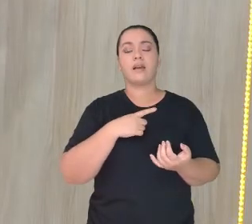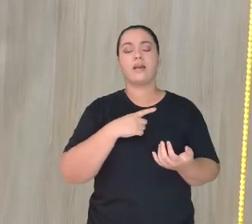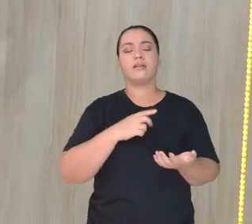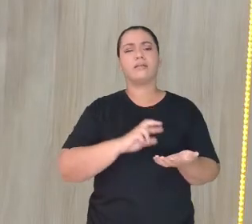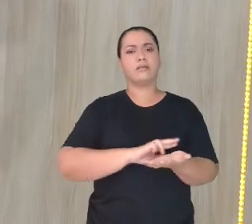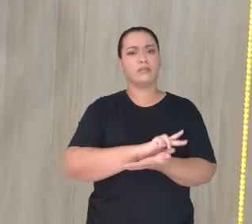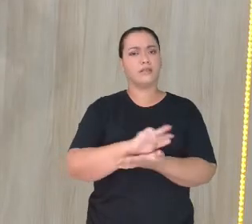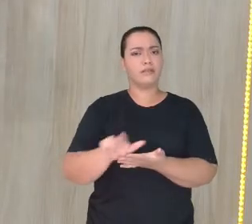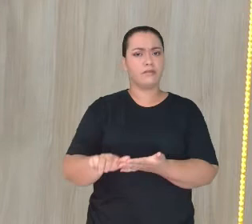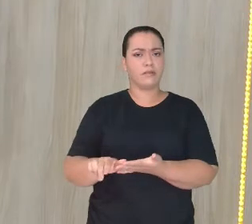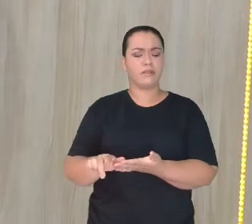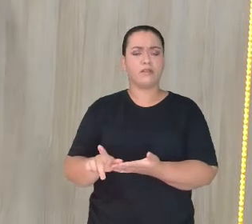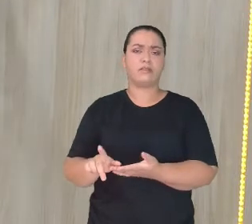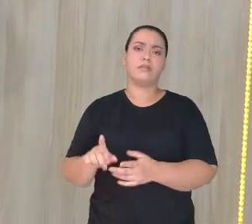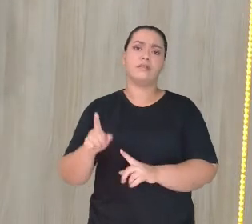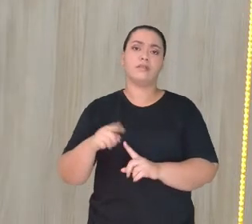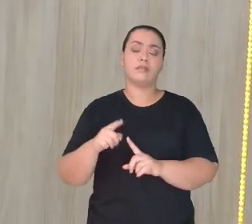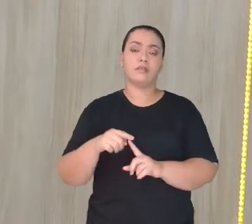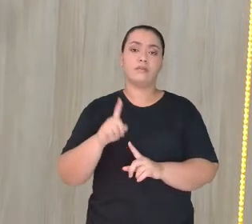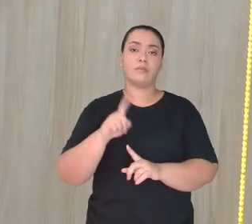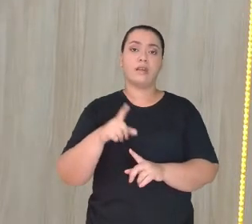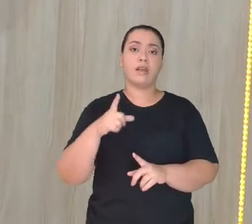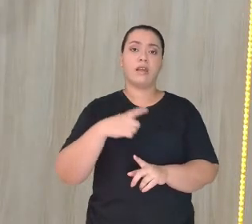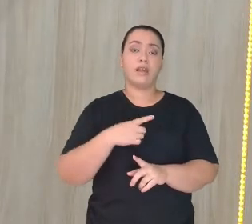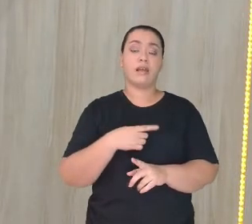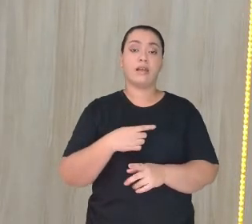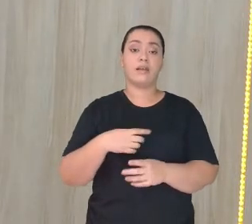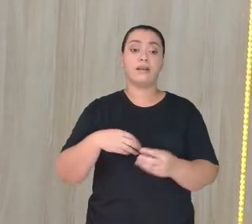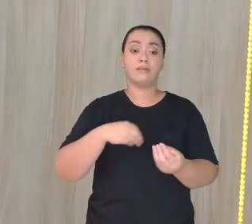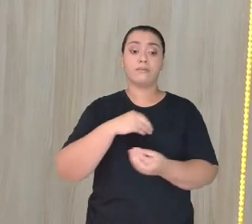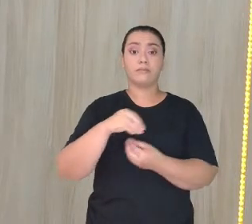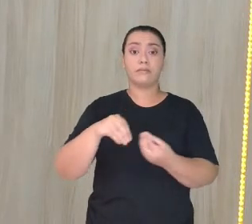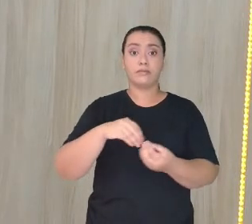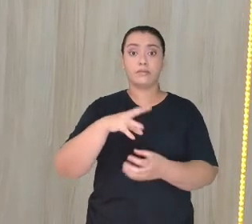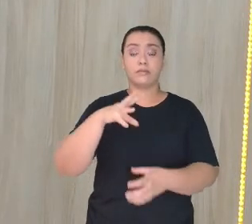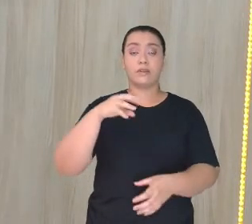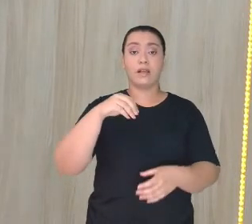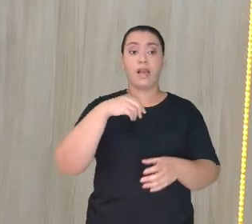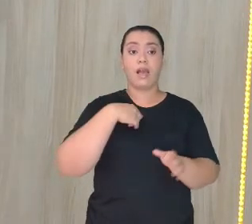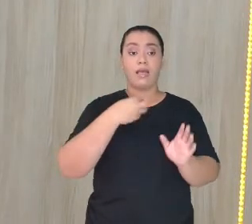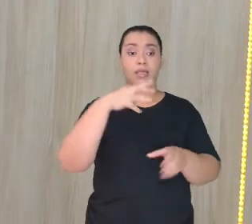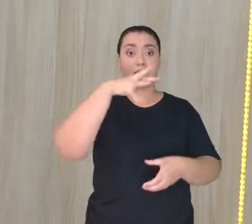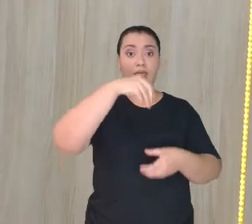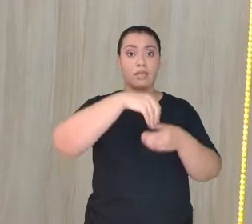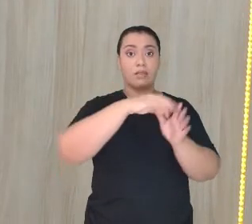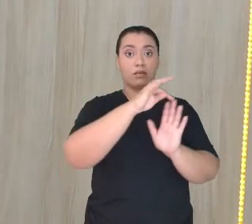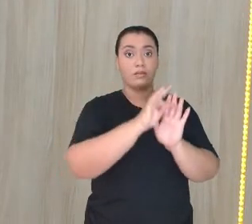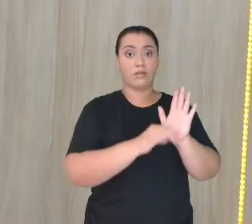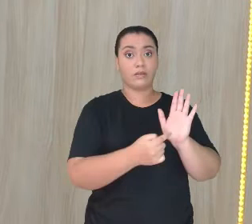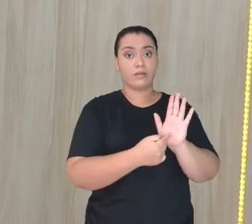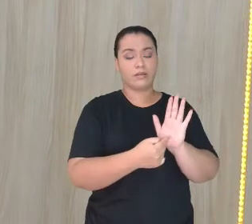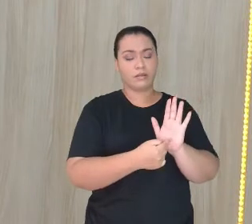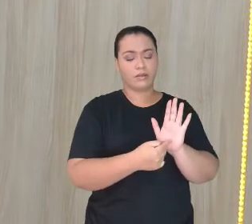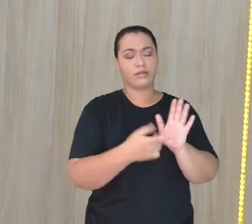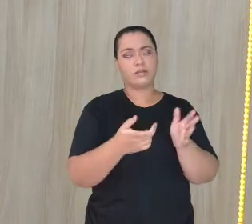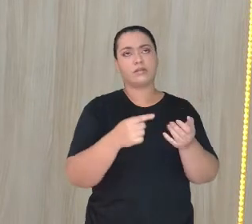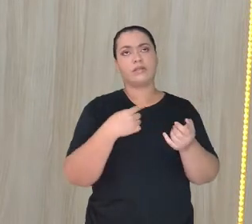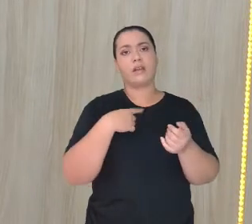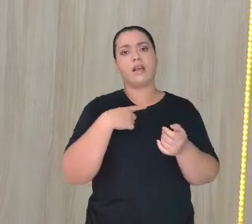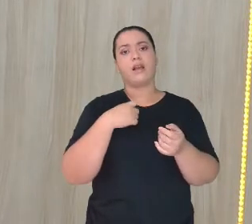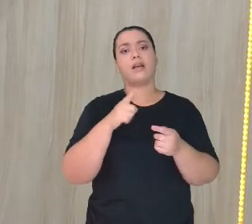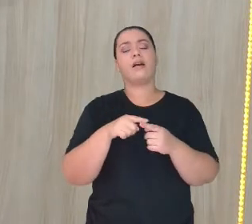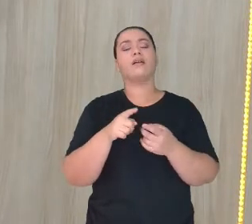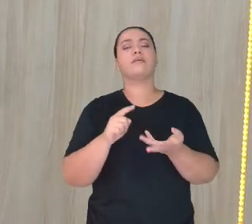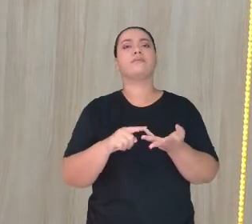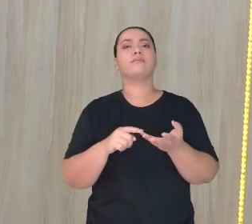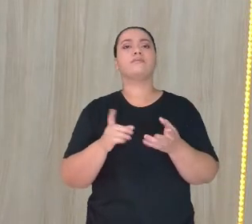multimodal. Multimodal porque ele vai usar diversas modalidades para passar a informação. Então, no cartaz, a gente vai ter uma